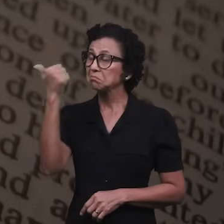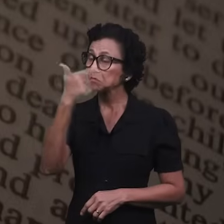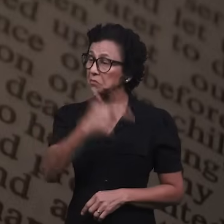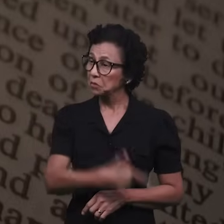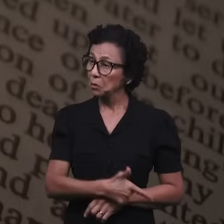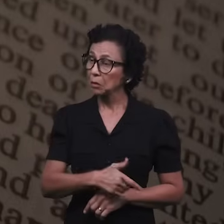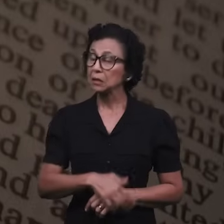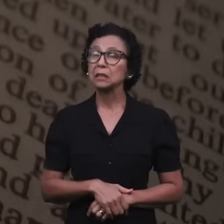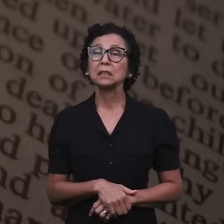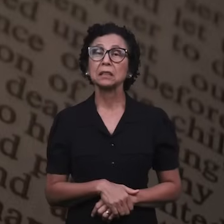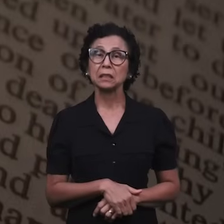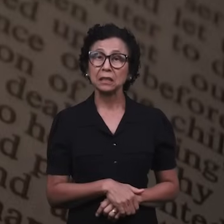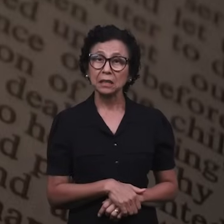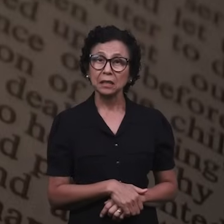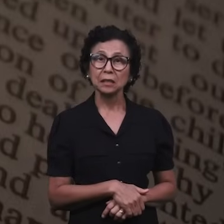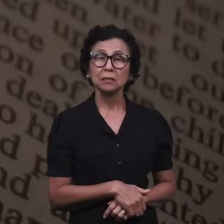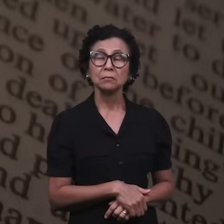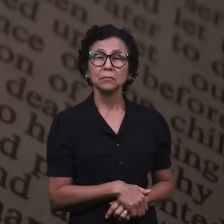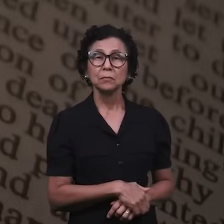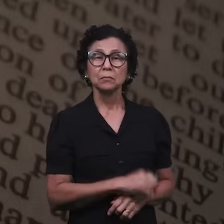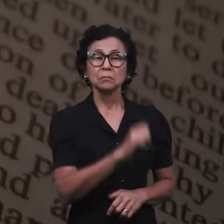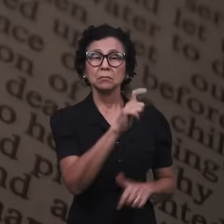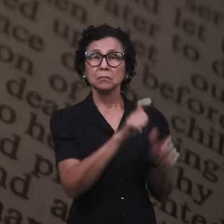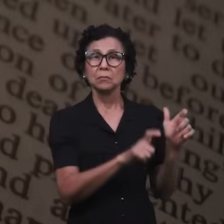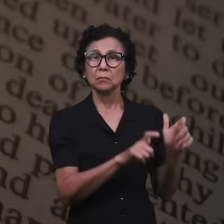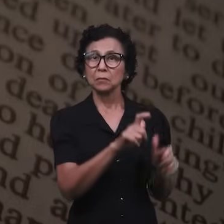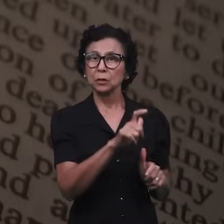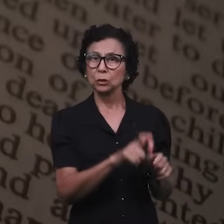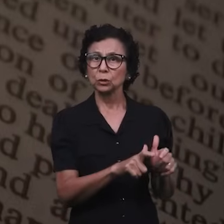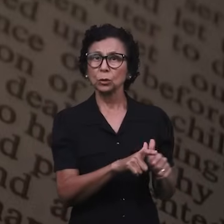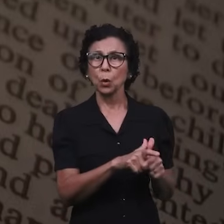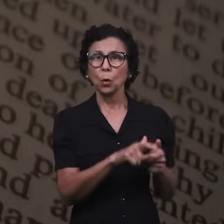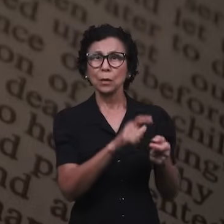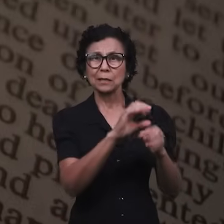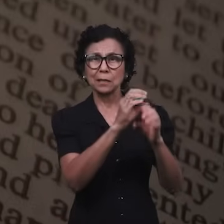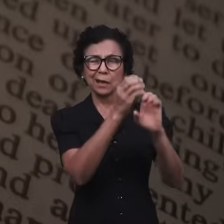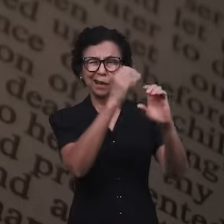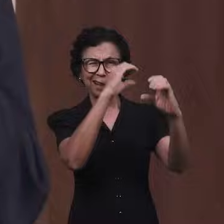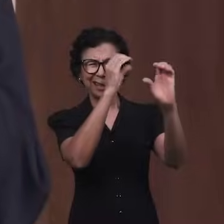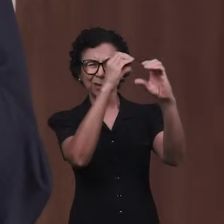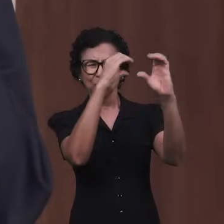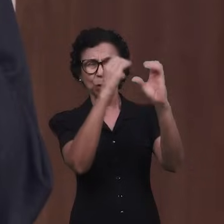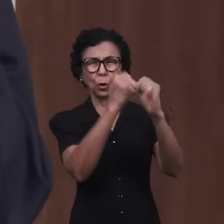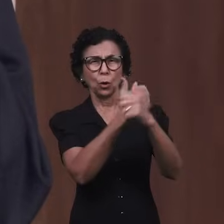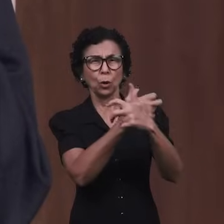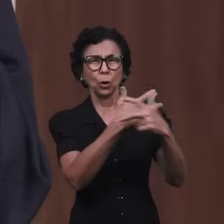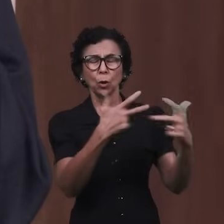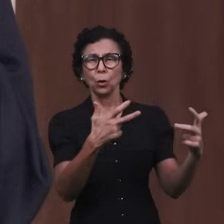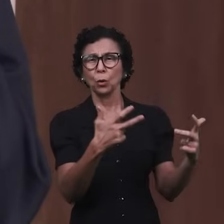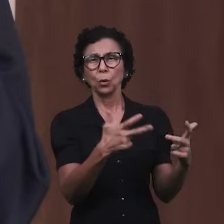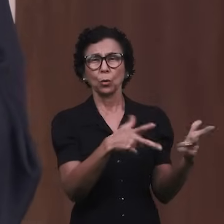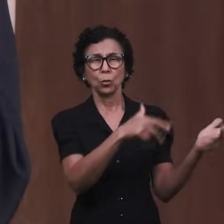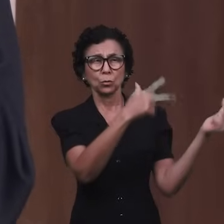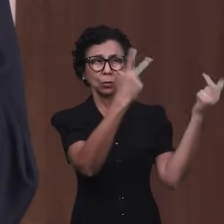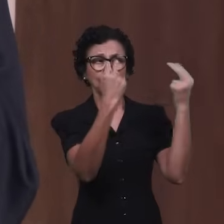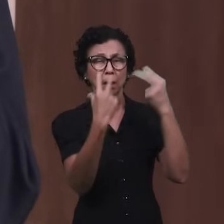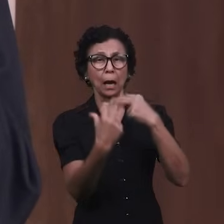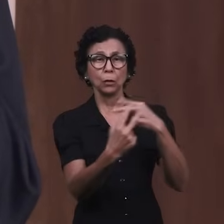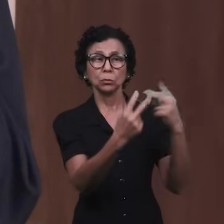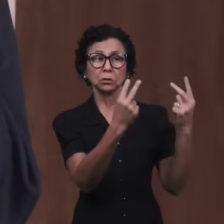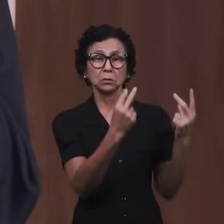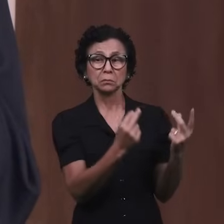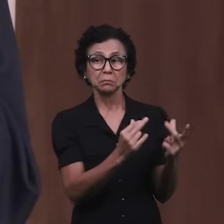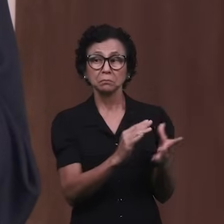os magos ou astrólogos que havia em todo o seu reino. Então, essa foi uma obra de Deus, né? Eles deviam estar